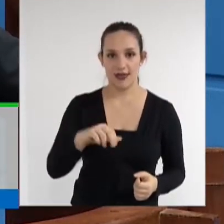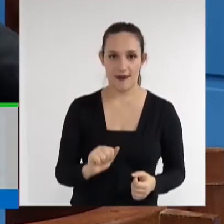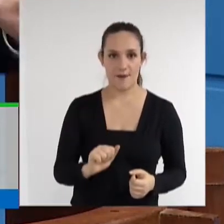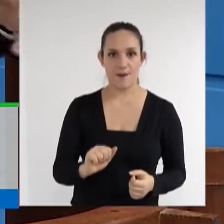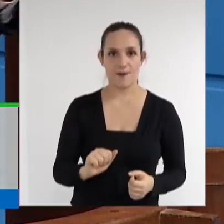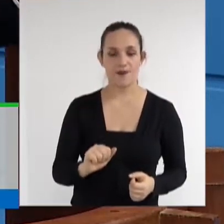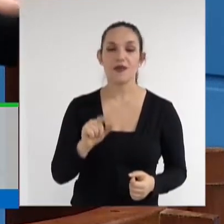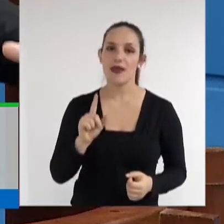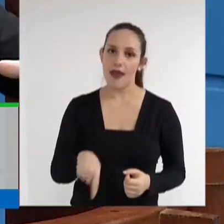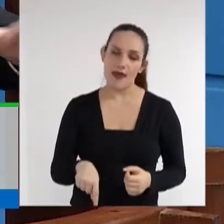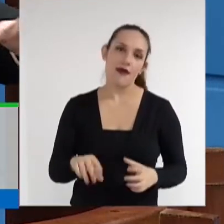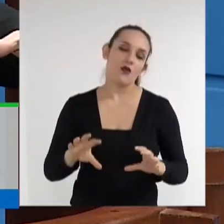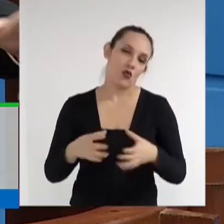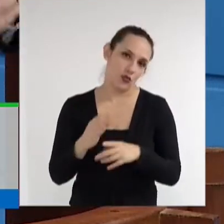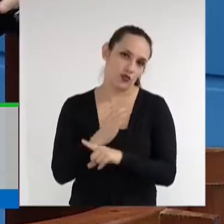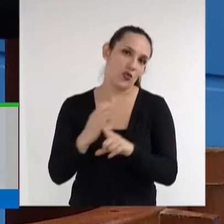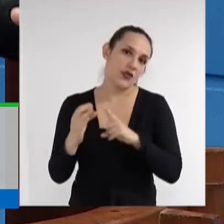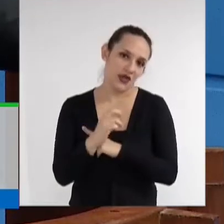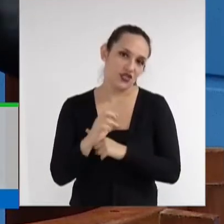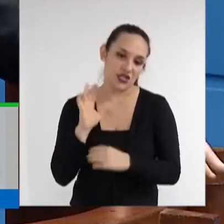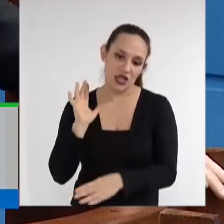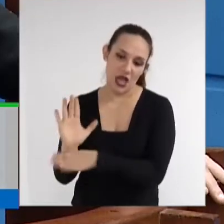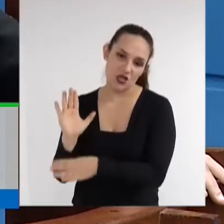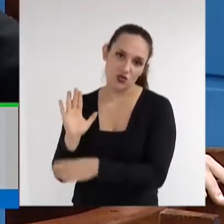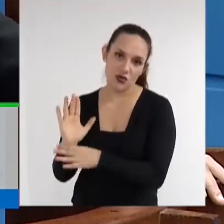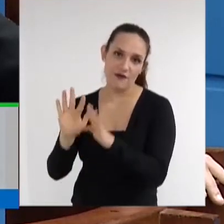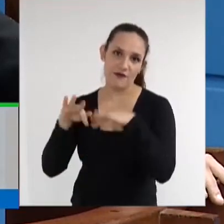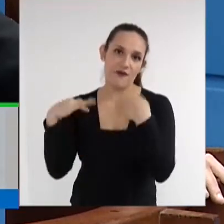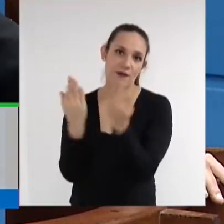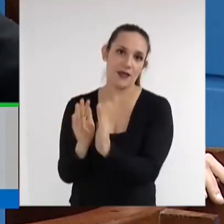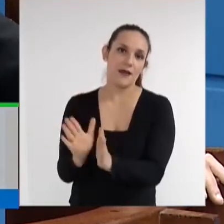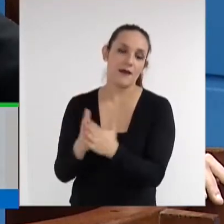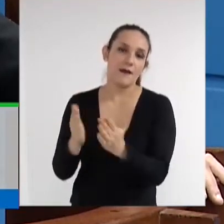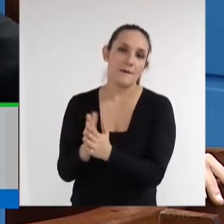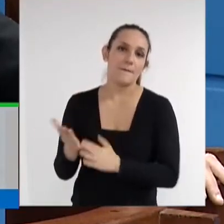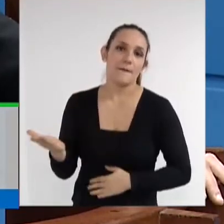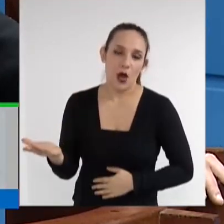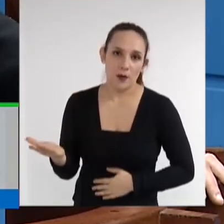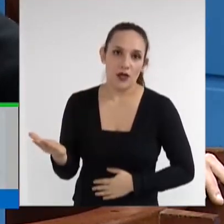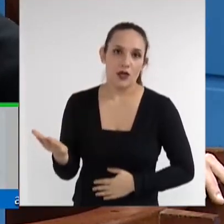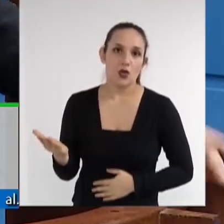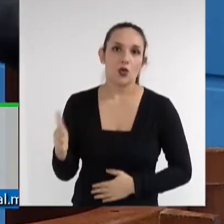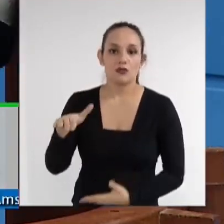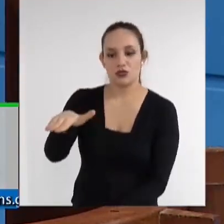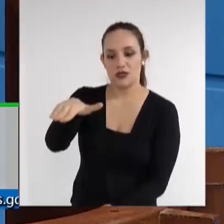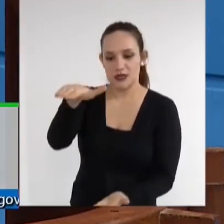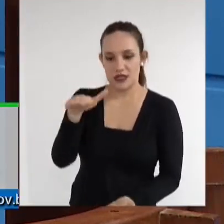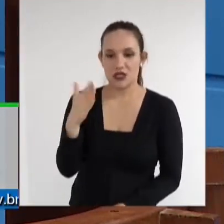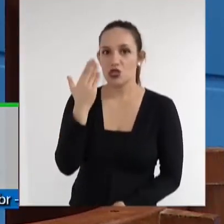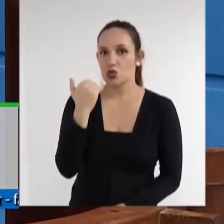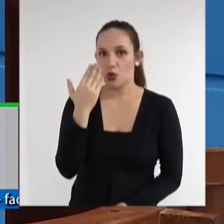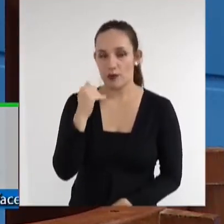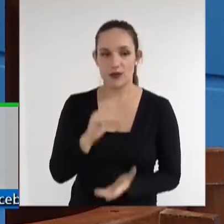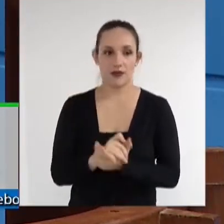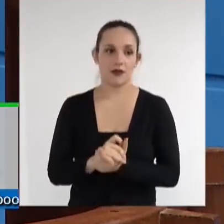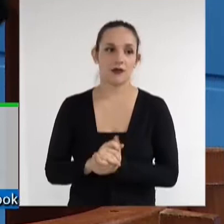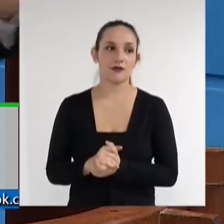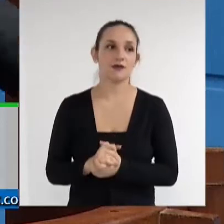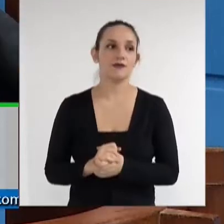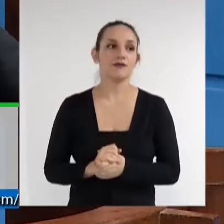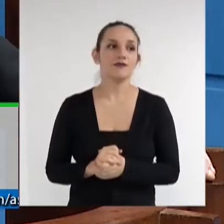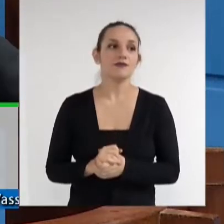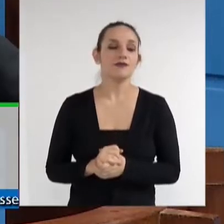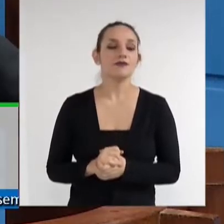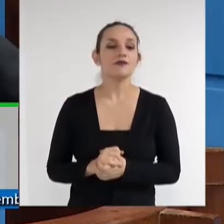que assistem famílias pobres com cestas de alimentos. E ele disse que naquela época do